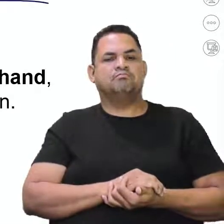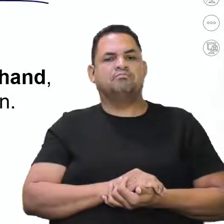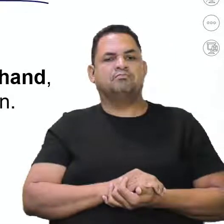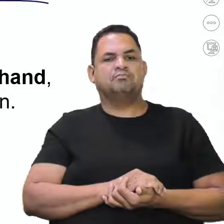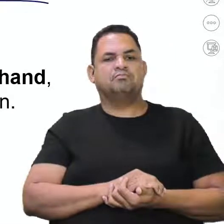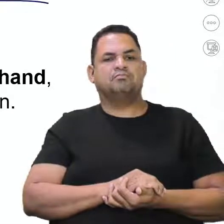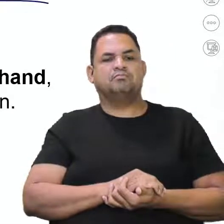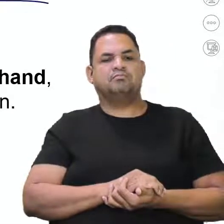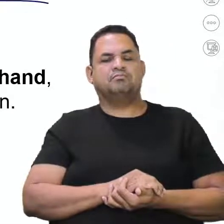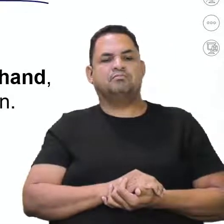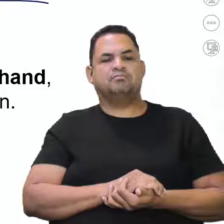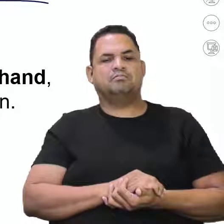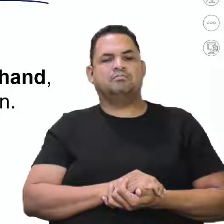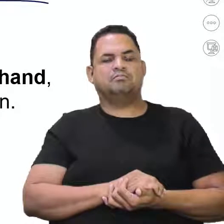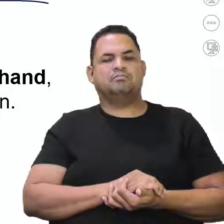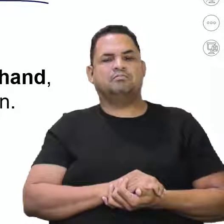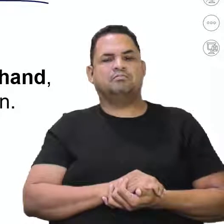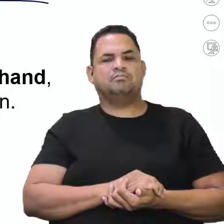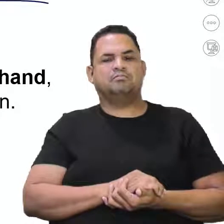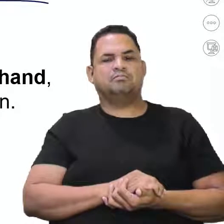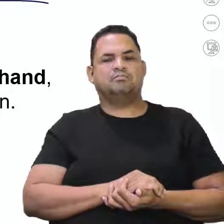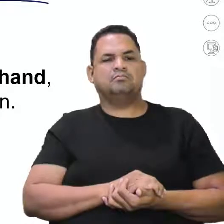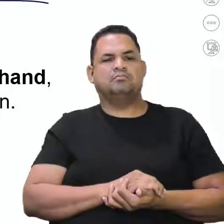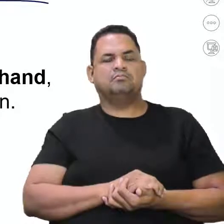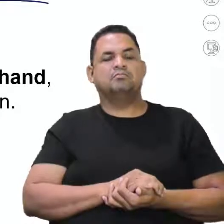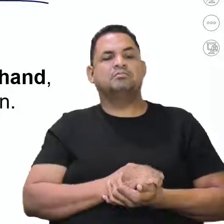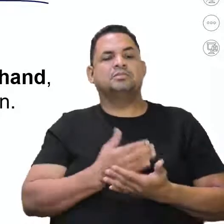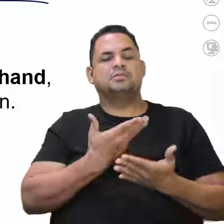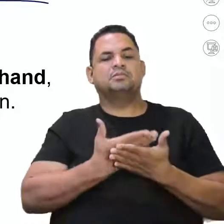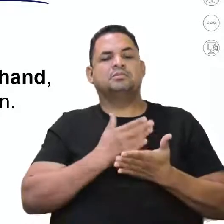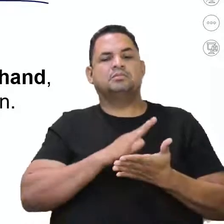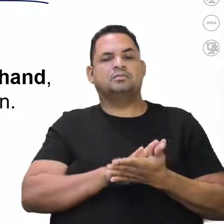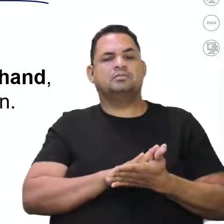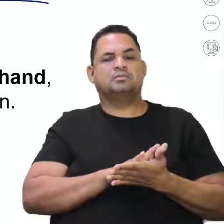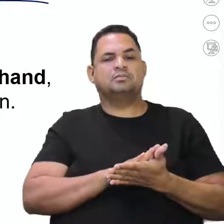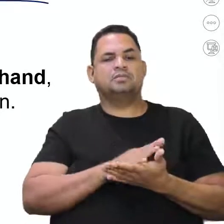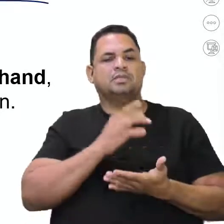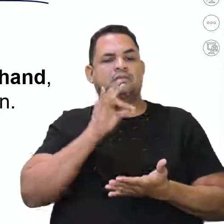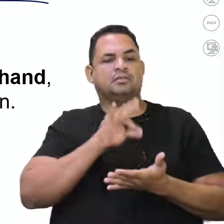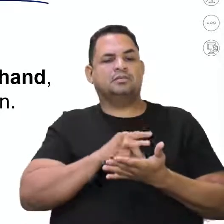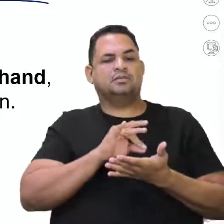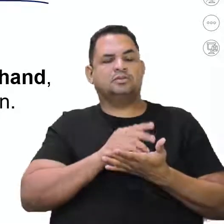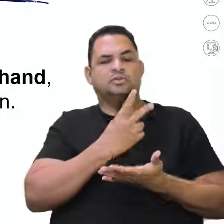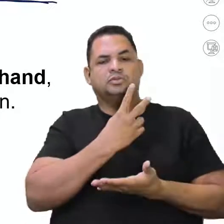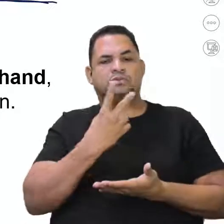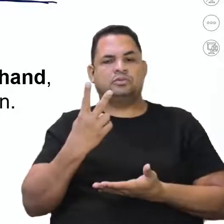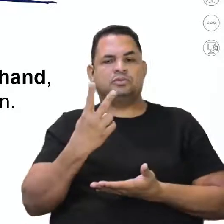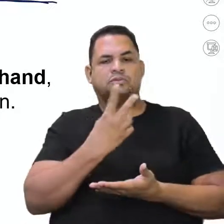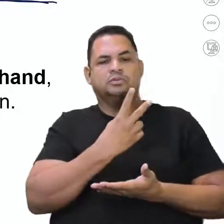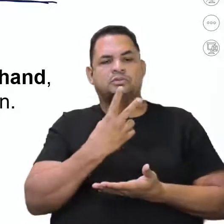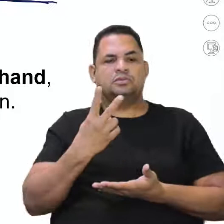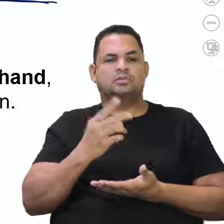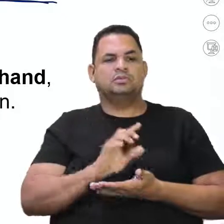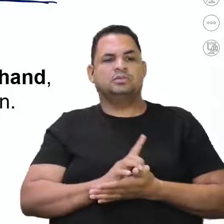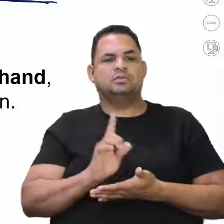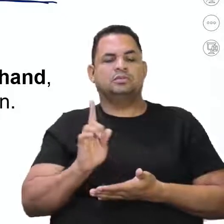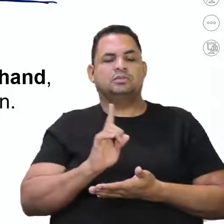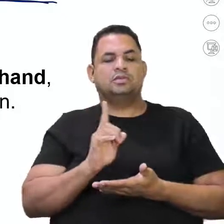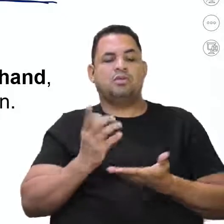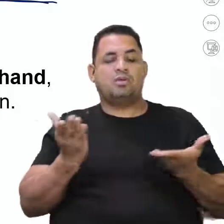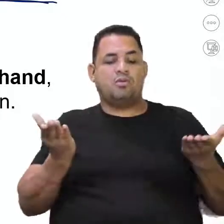actually e as a matter of fact. Também pode ser traduzido para, na verdade, os dois. Actually não